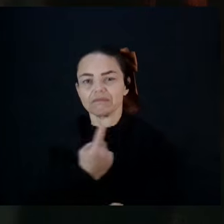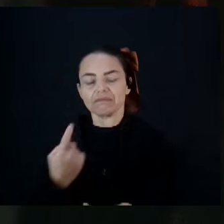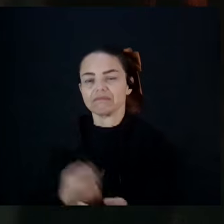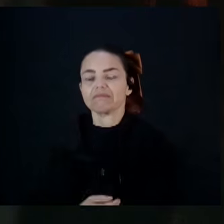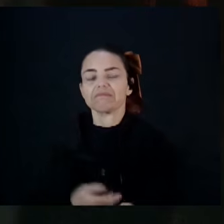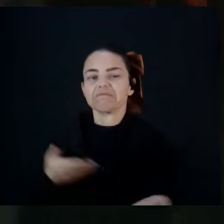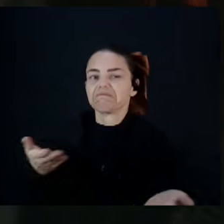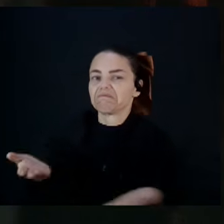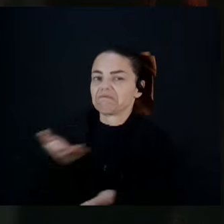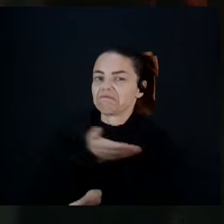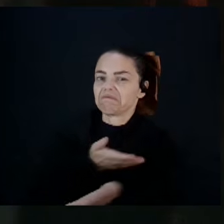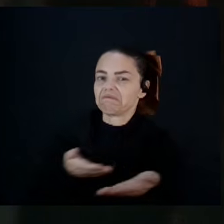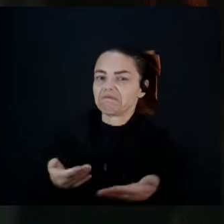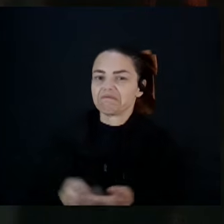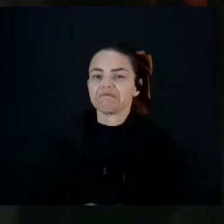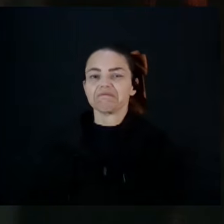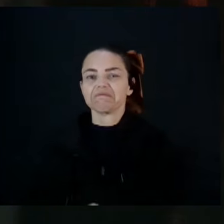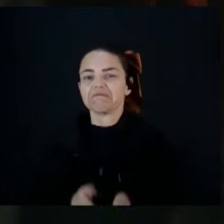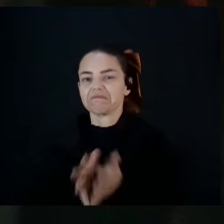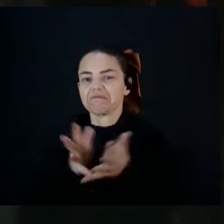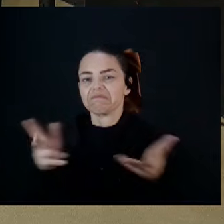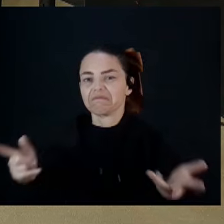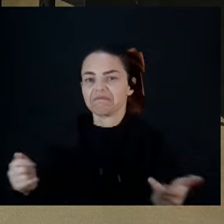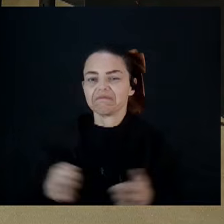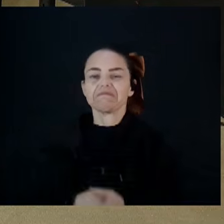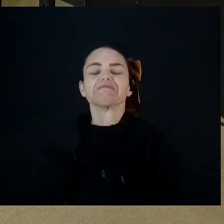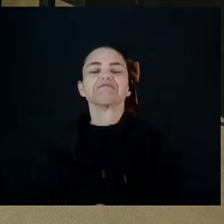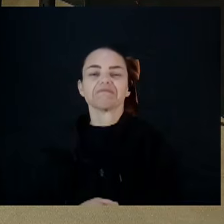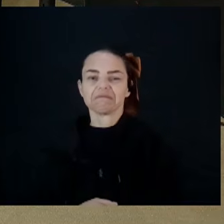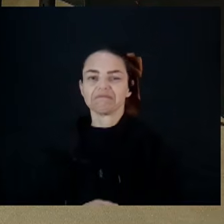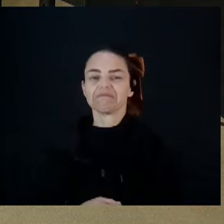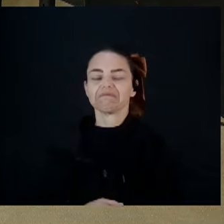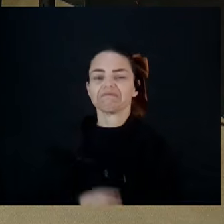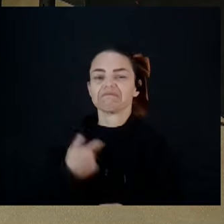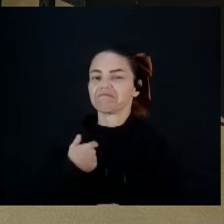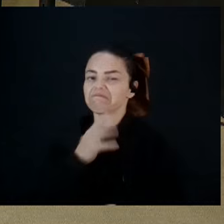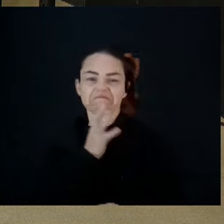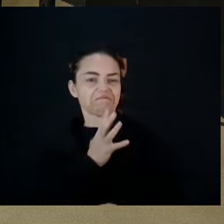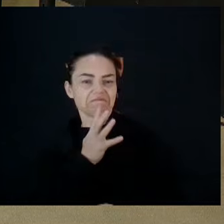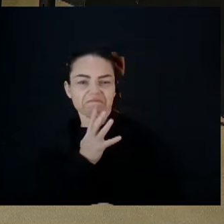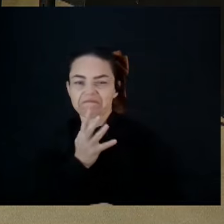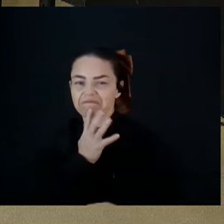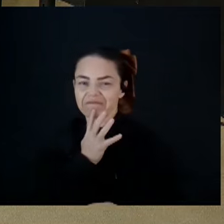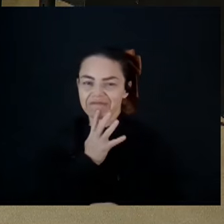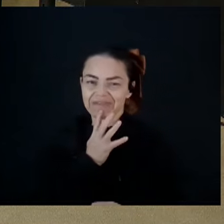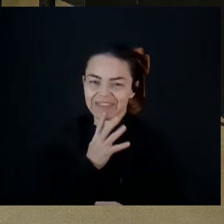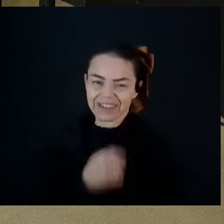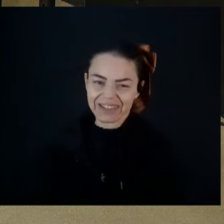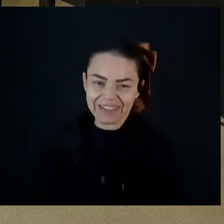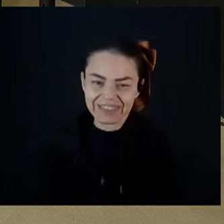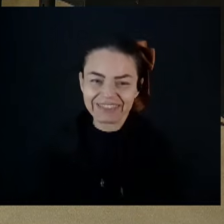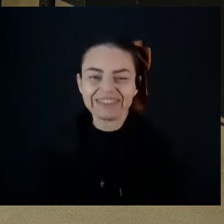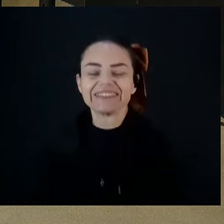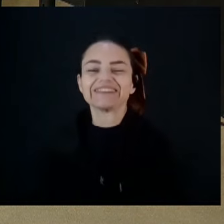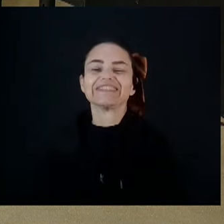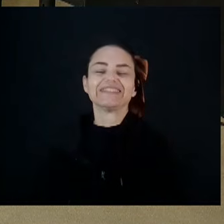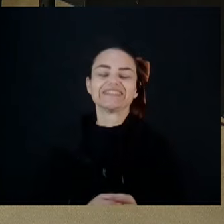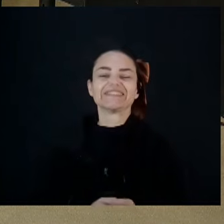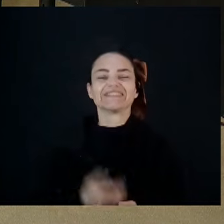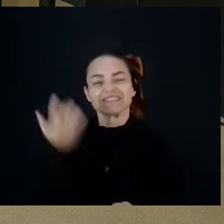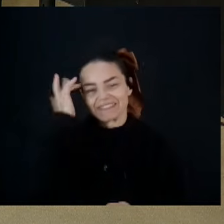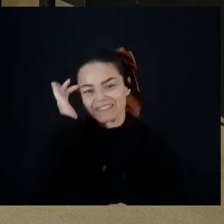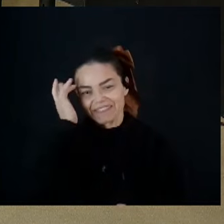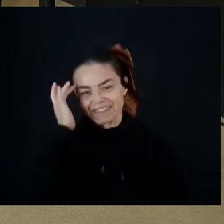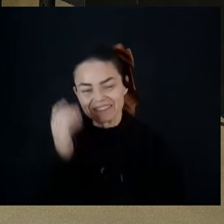vocês duas, maravilhosas demais. A gente nem se conhecia, a gente tá brincando aqui. Mas eu acho que agora vai rolar uma amizade